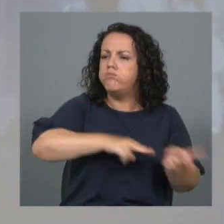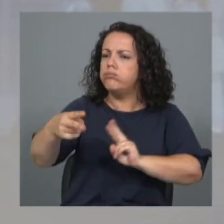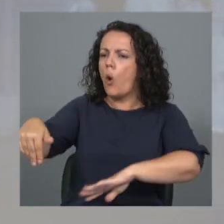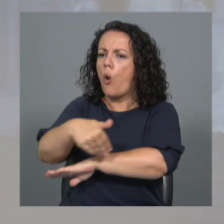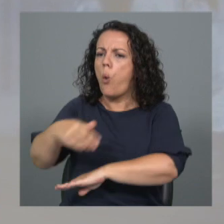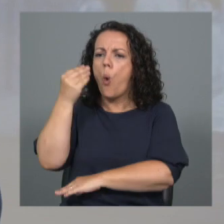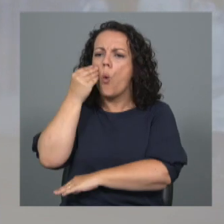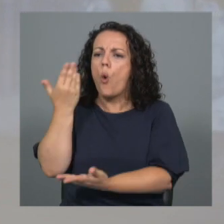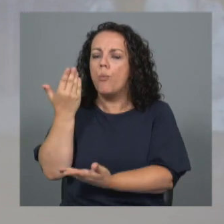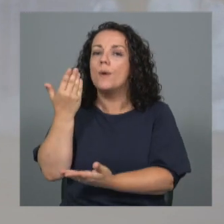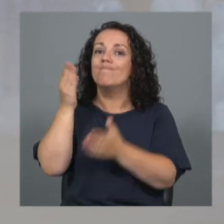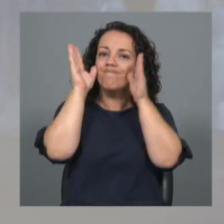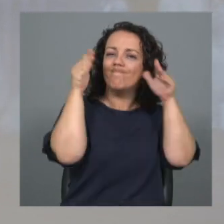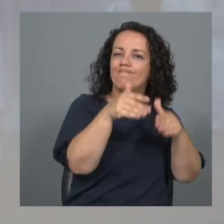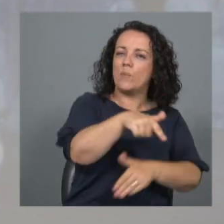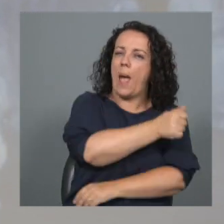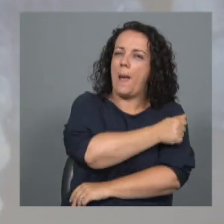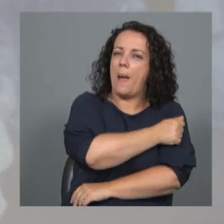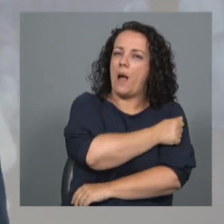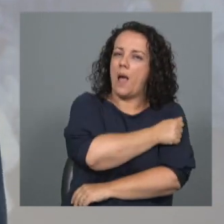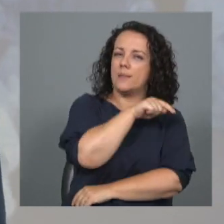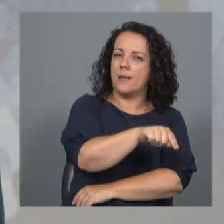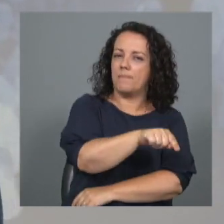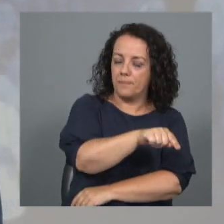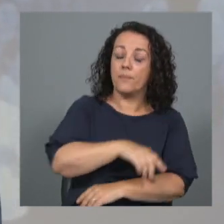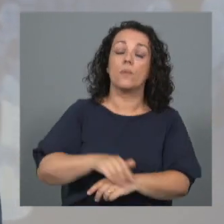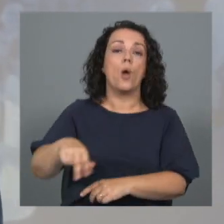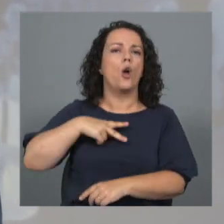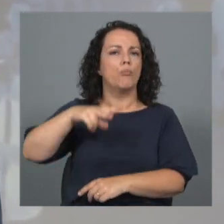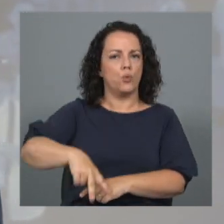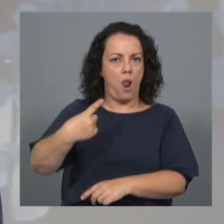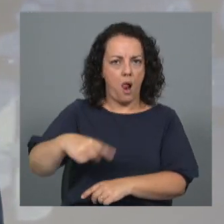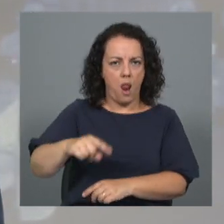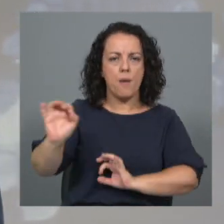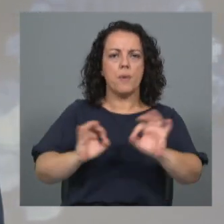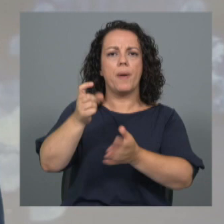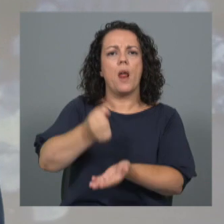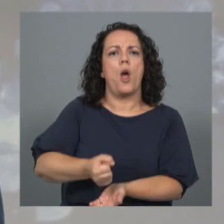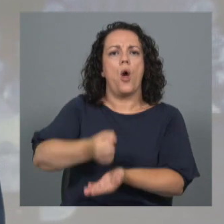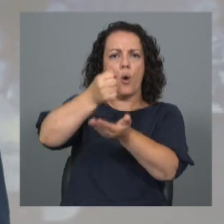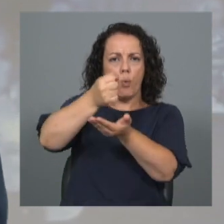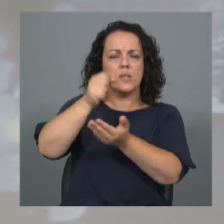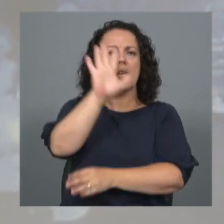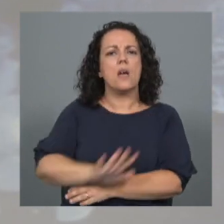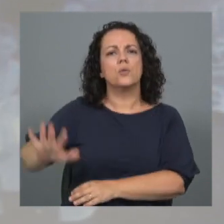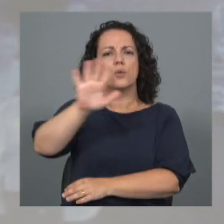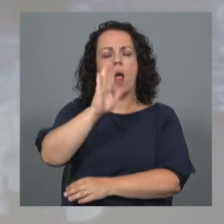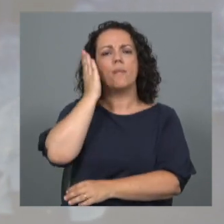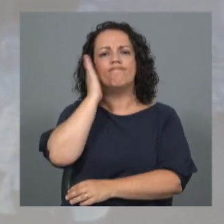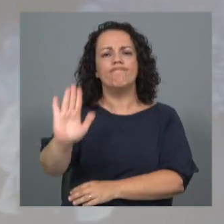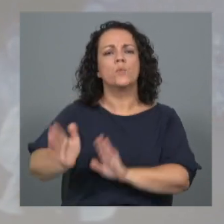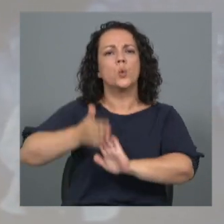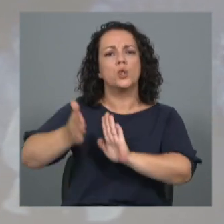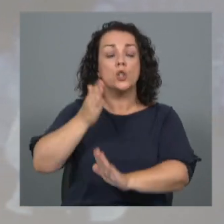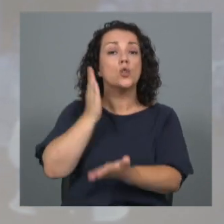habitação. E, portanto, concretamente em Portugal, está em implementação uma Bolsa Nacional de Alojamento Urgente e Temporário, que não é só para pessoas em situação de